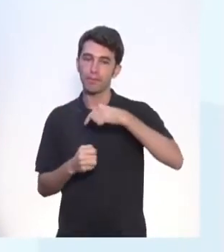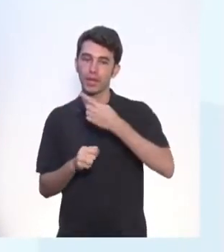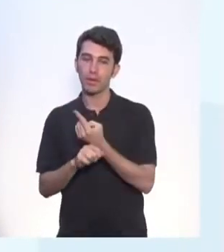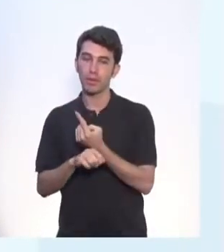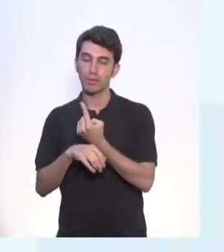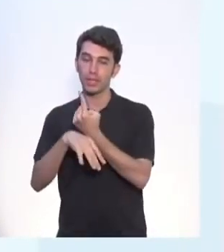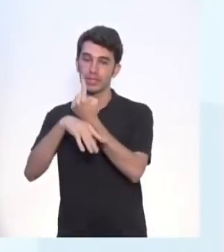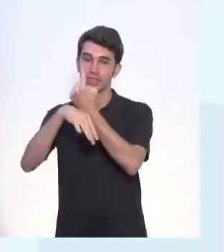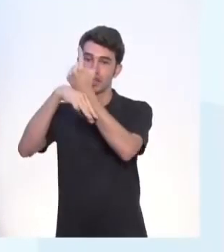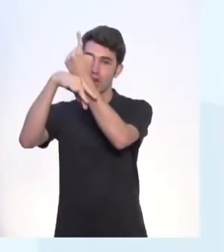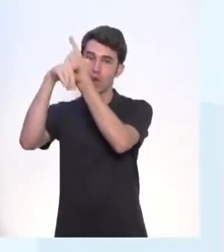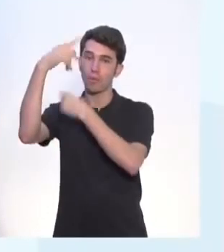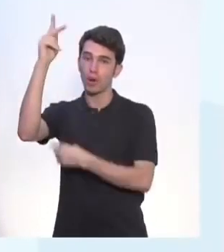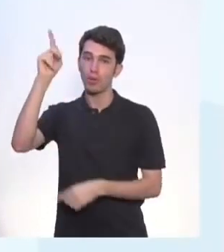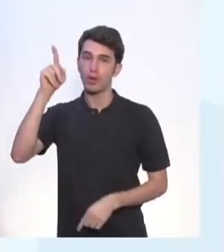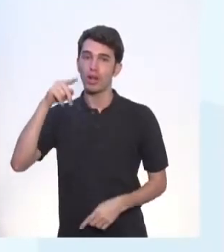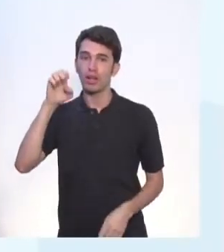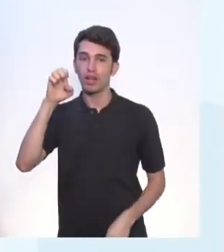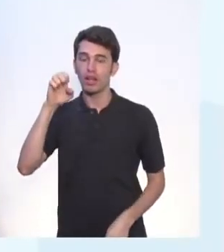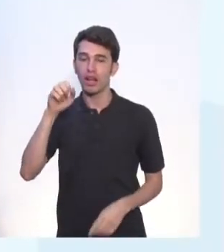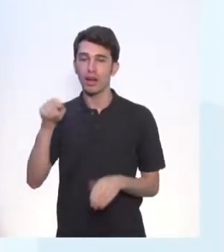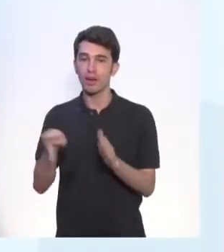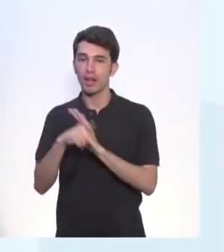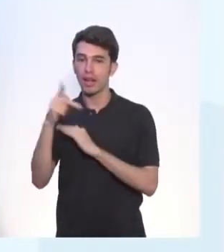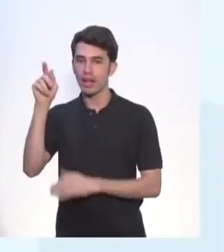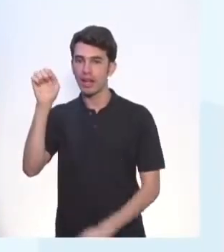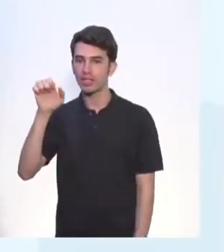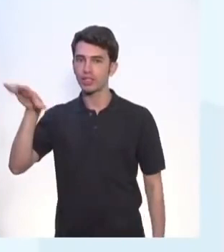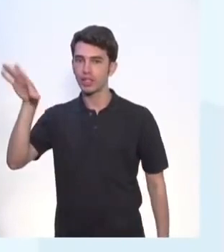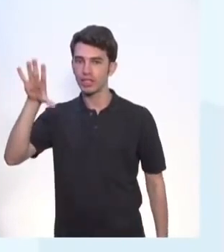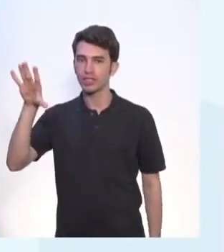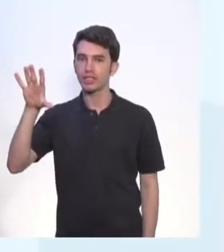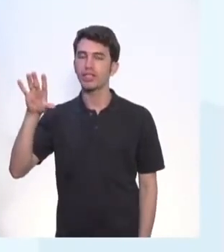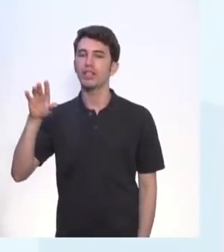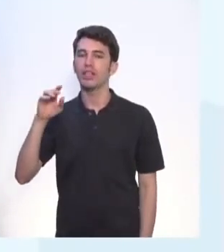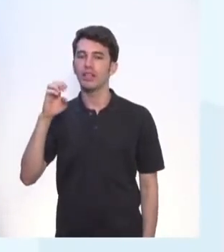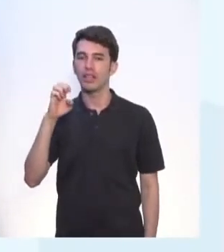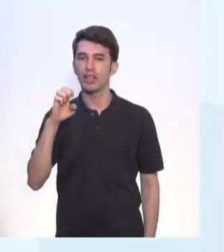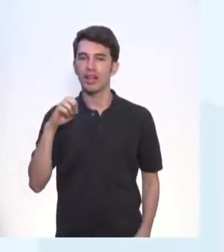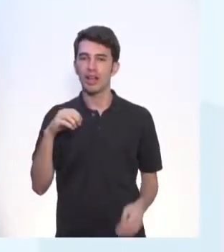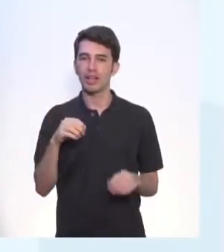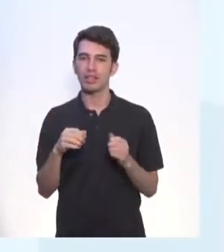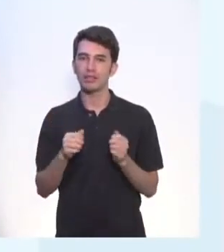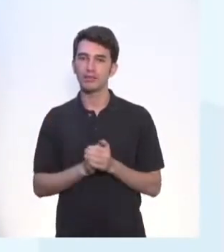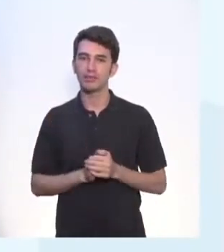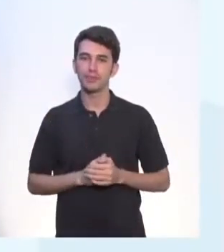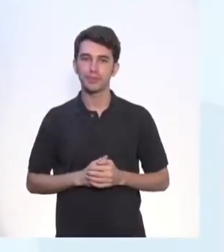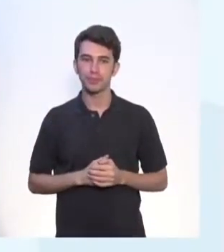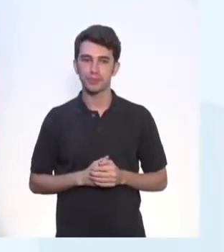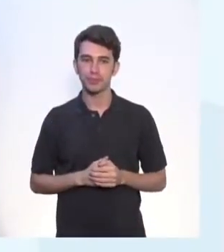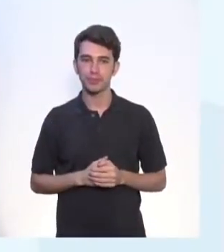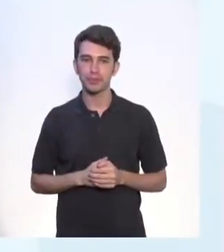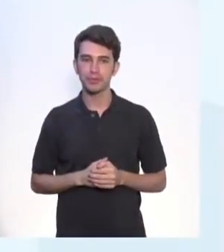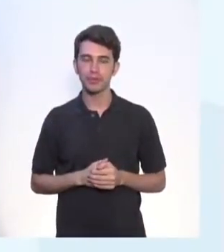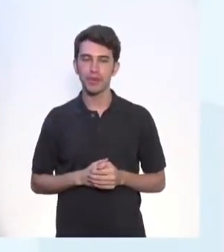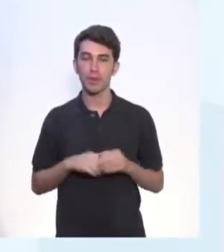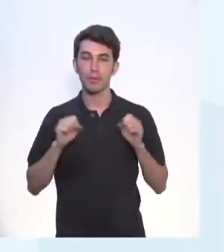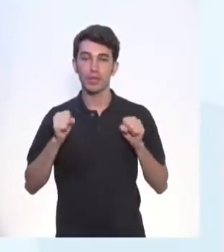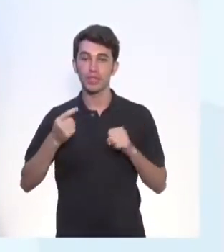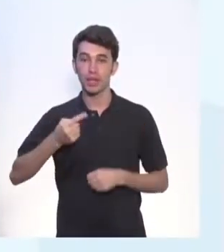jovem que pode ser a primeira astronauta brasileira. É um texto da Helena Rinaldi. A Agência Espacial Europeia, a